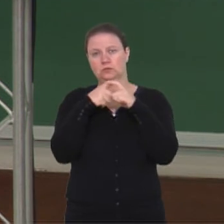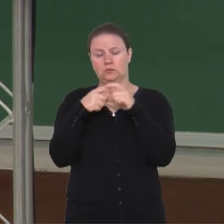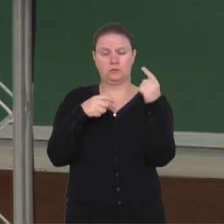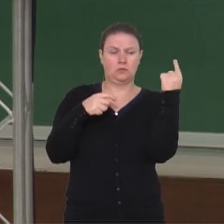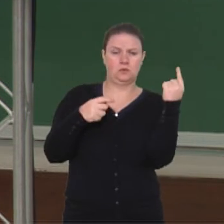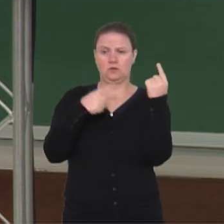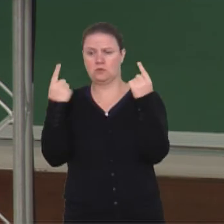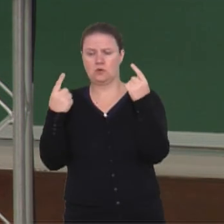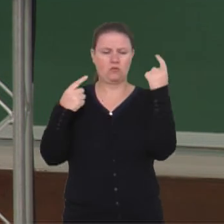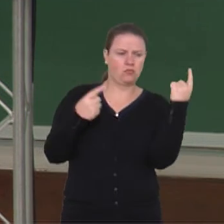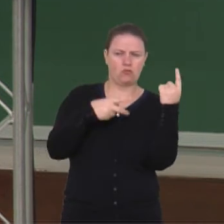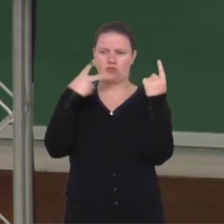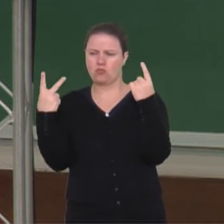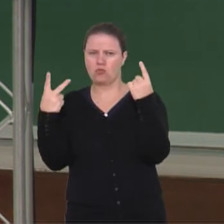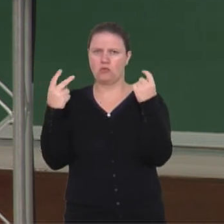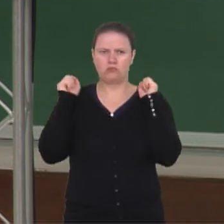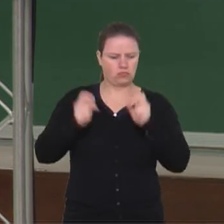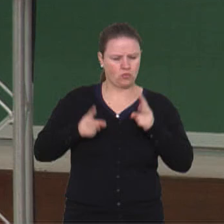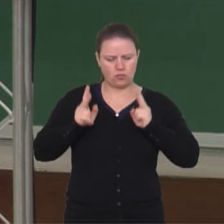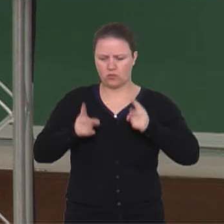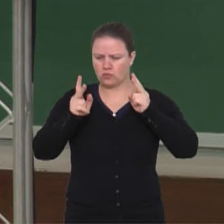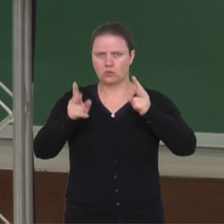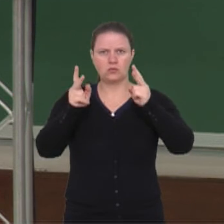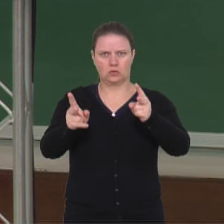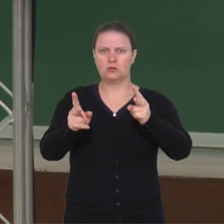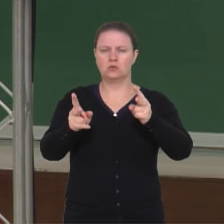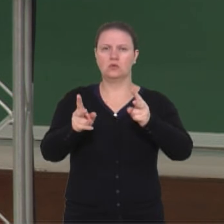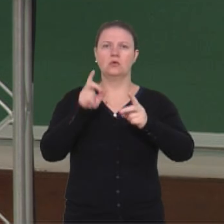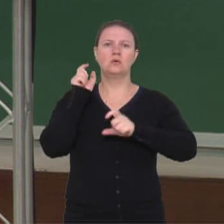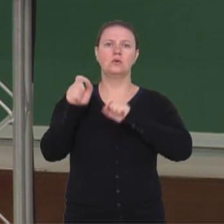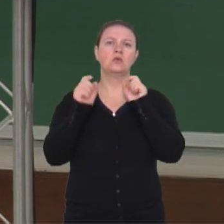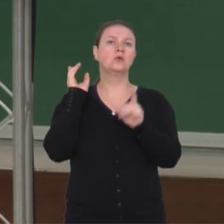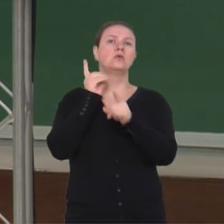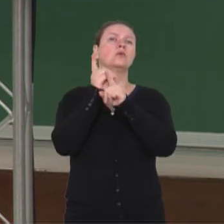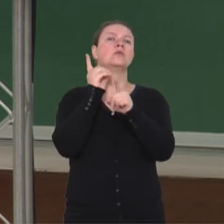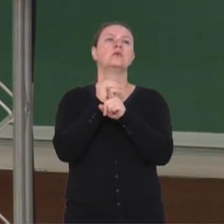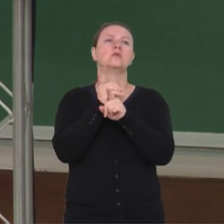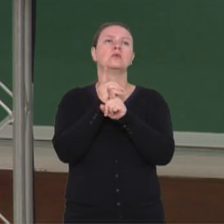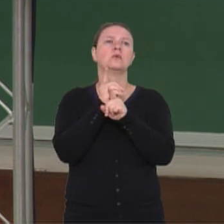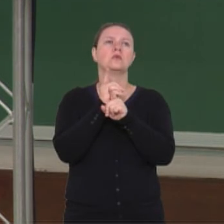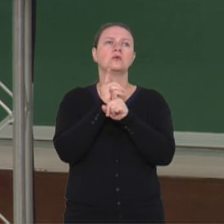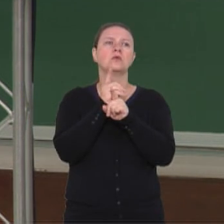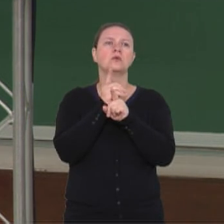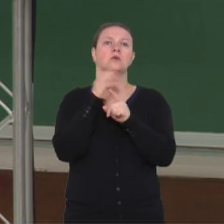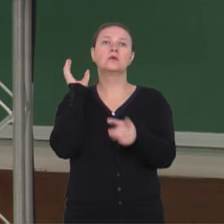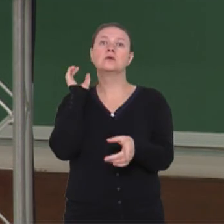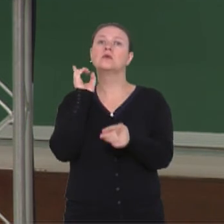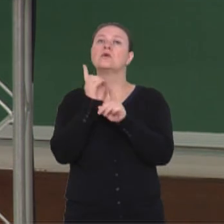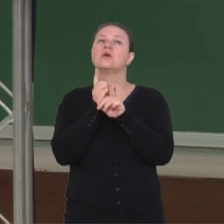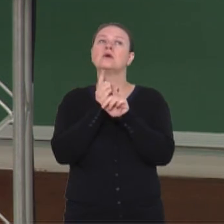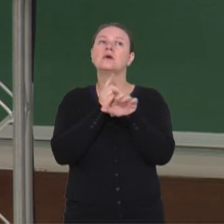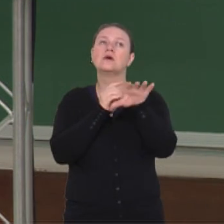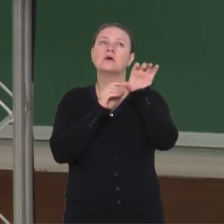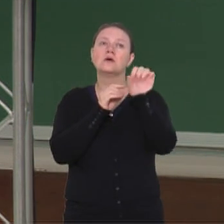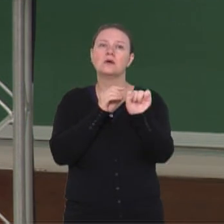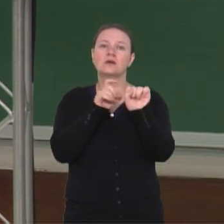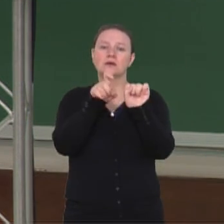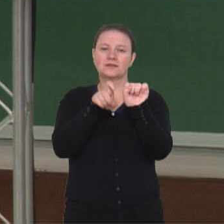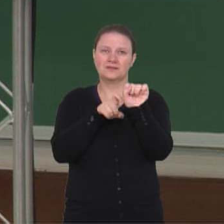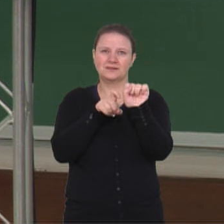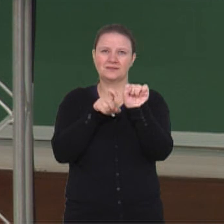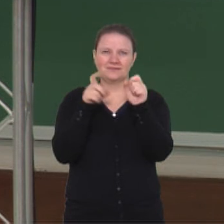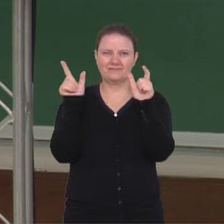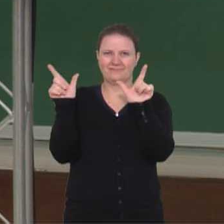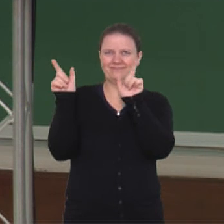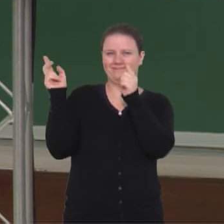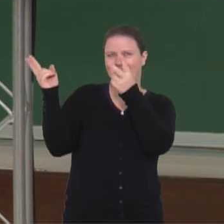primeiro, primeiro pelo segundo, segundo pelo primeiro, segundo pelo segundo, você fazendo a multiplicação, você vai chegar na origem que é o polinômio. Só para